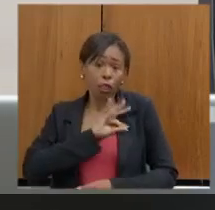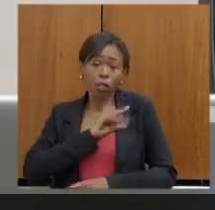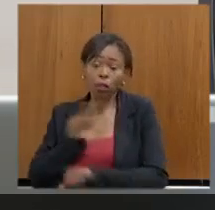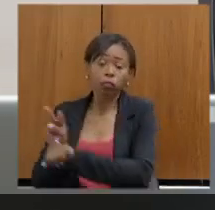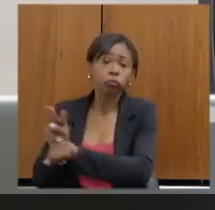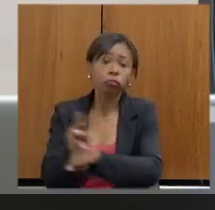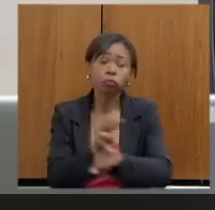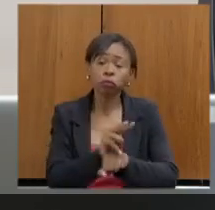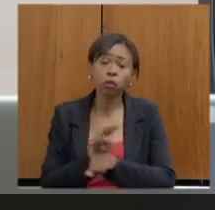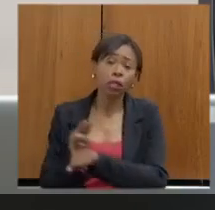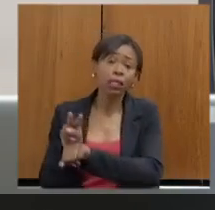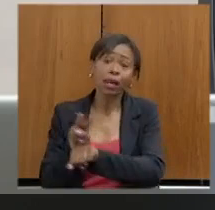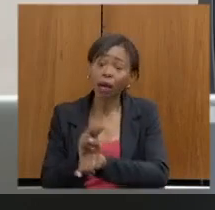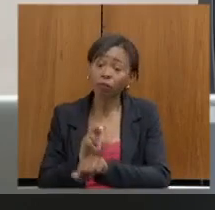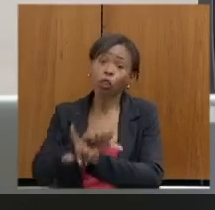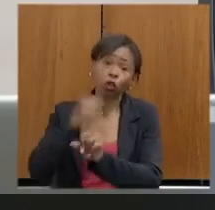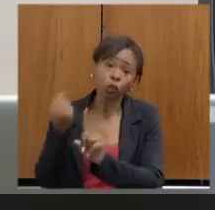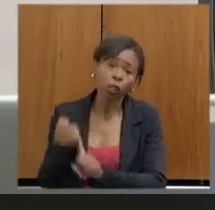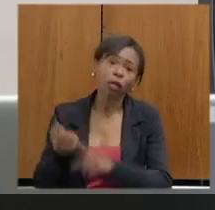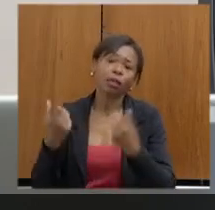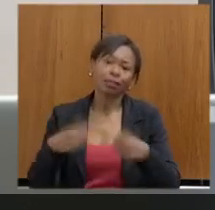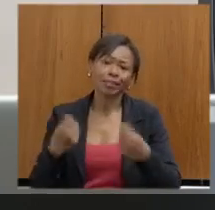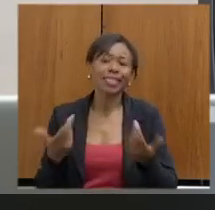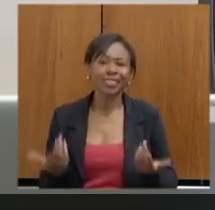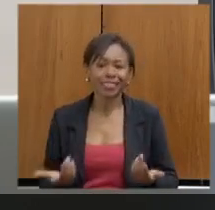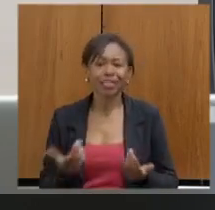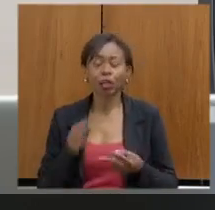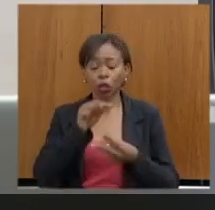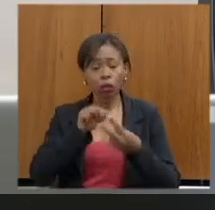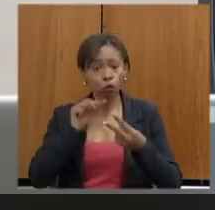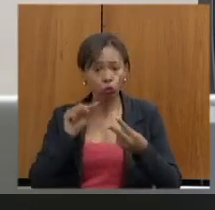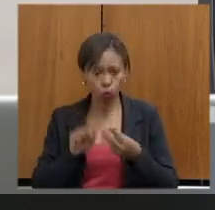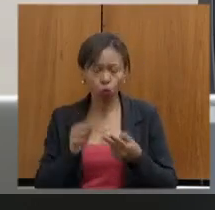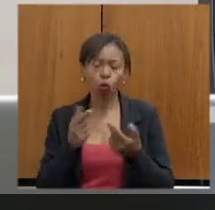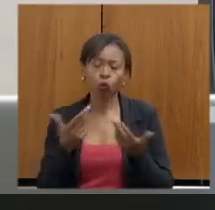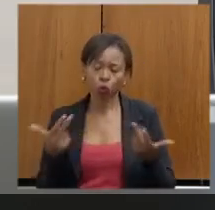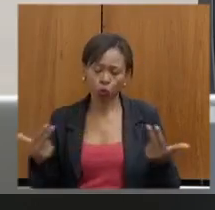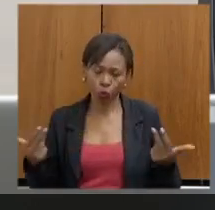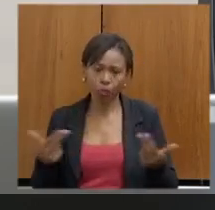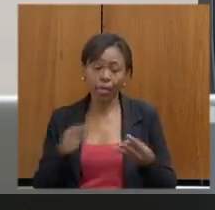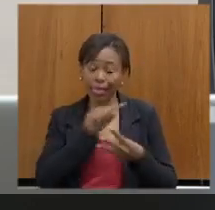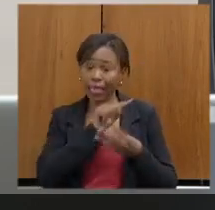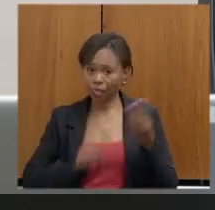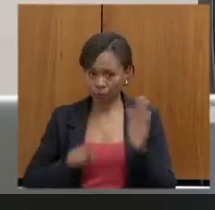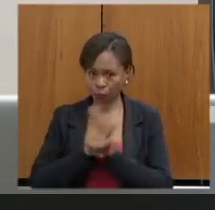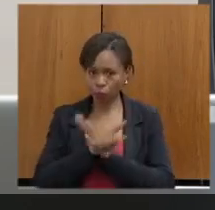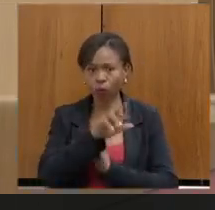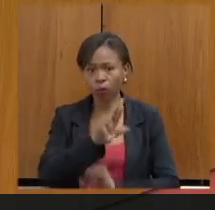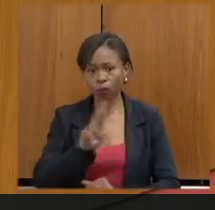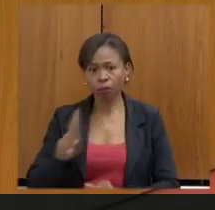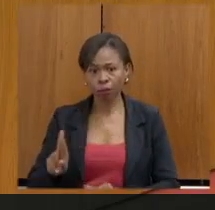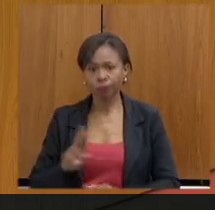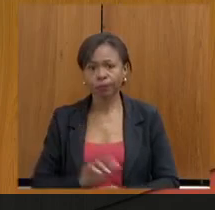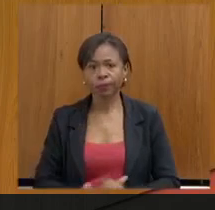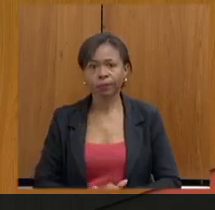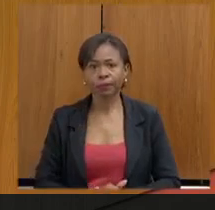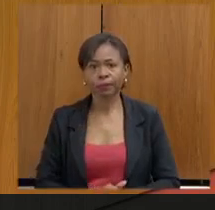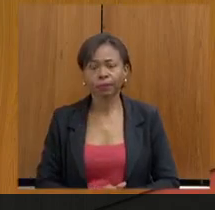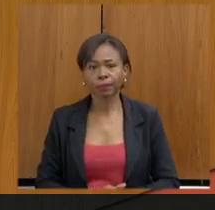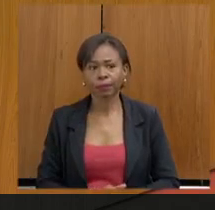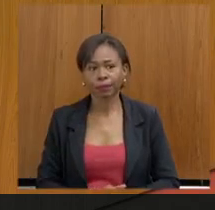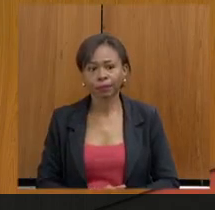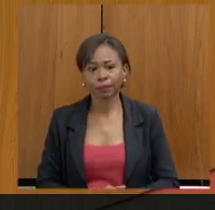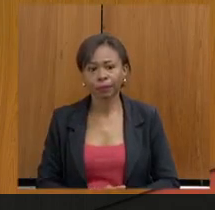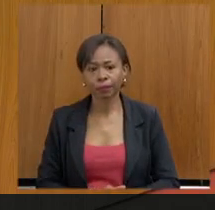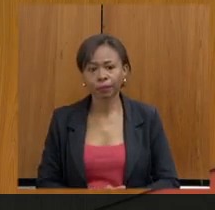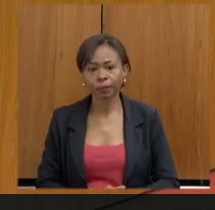prestado pela polícia militar então inicialmente só essas três perguntas que eu tenho a palavra para poder responder Comandante yin